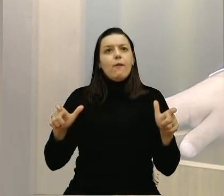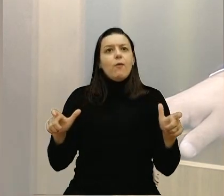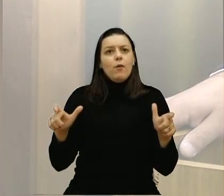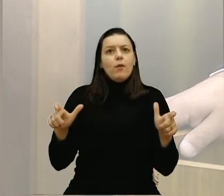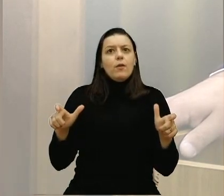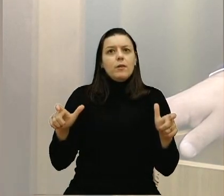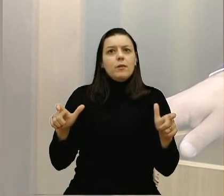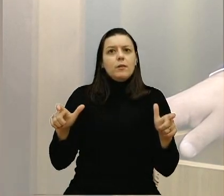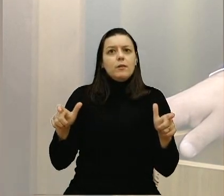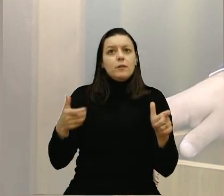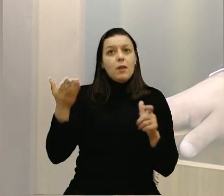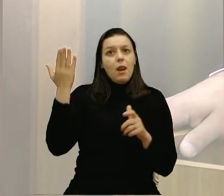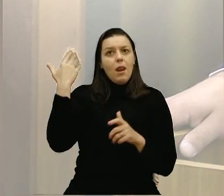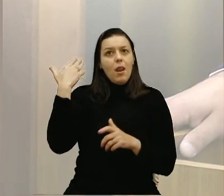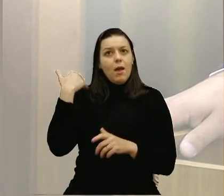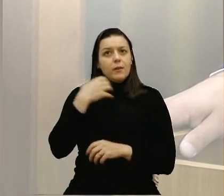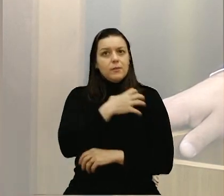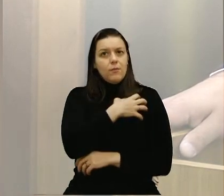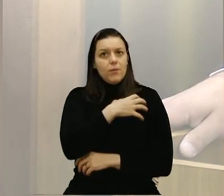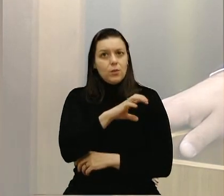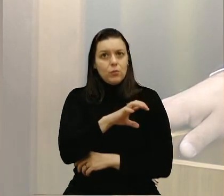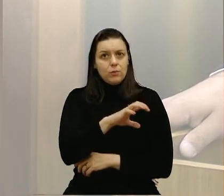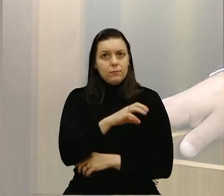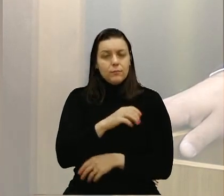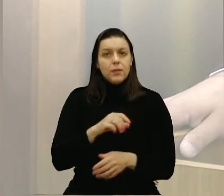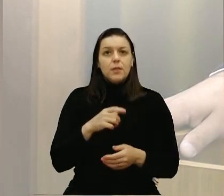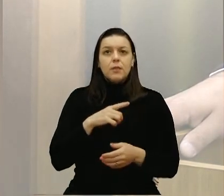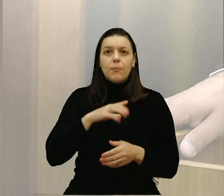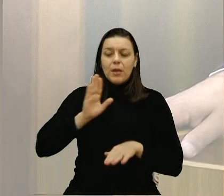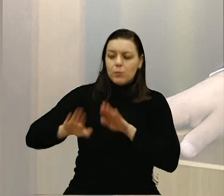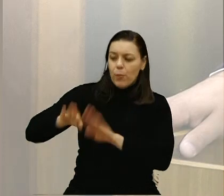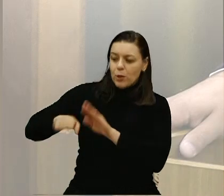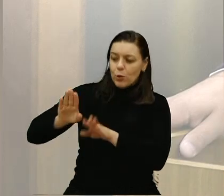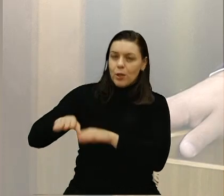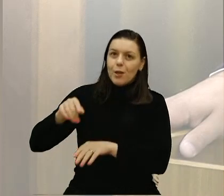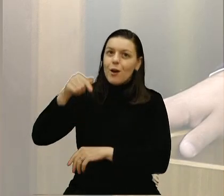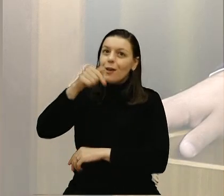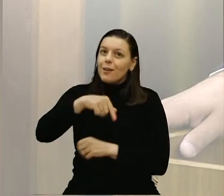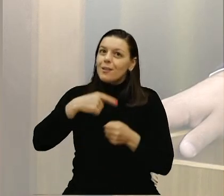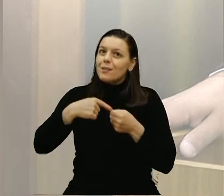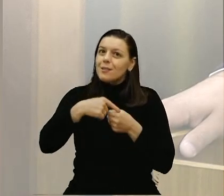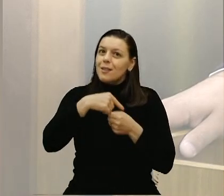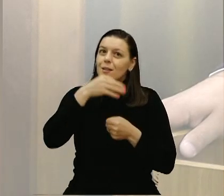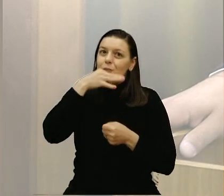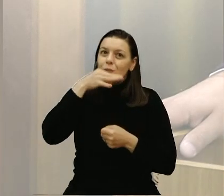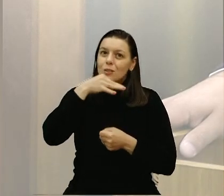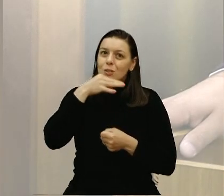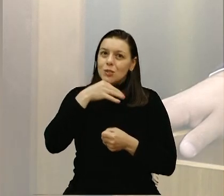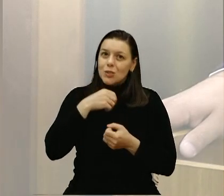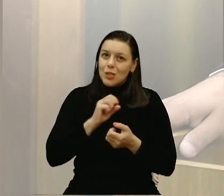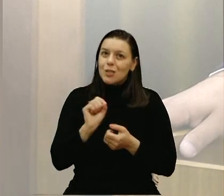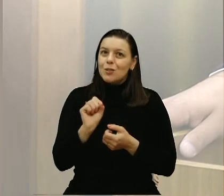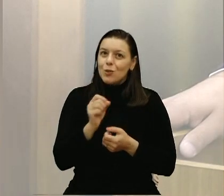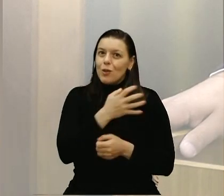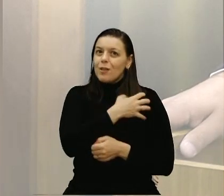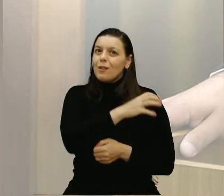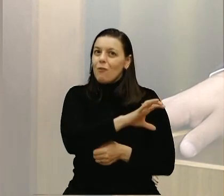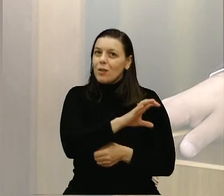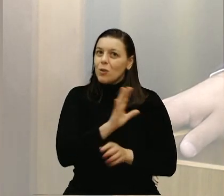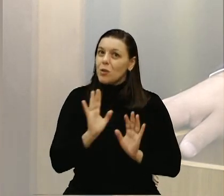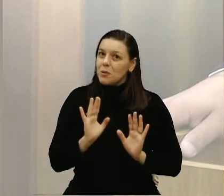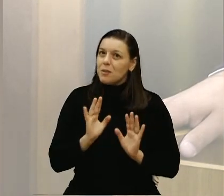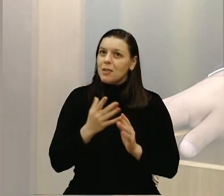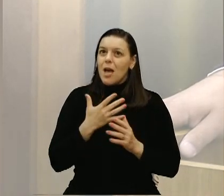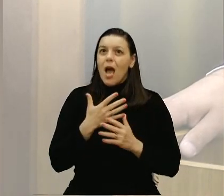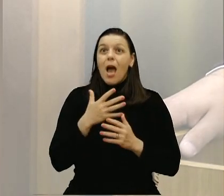que em Salvador. Vejam, tem mais batuqueiro em Caxias do que em Salvador. E muitas